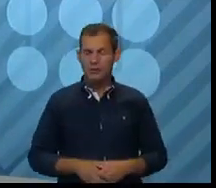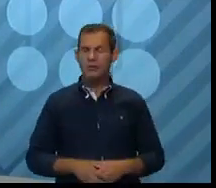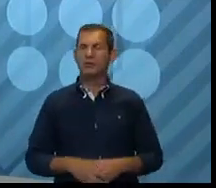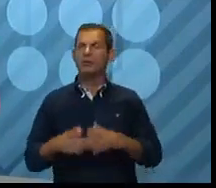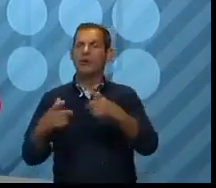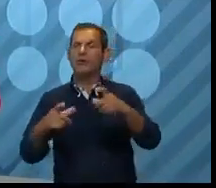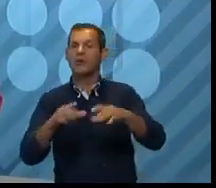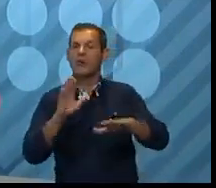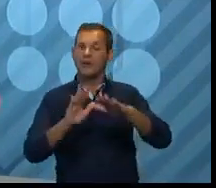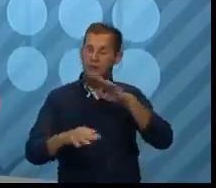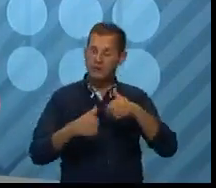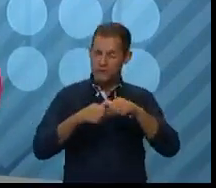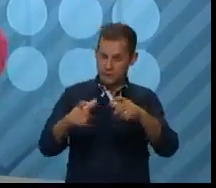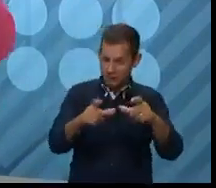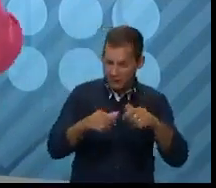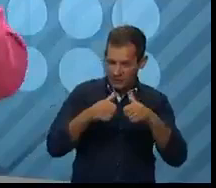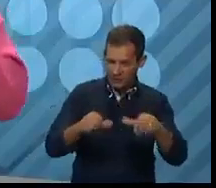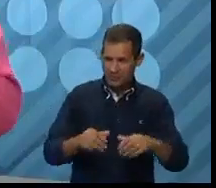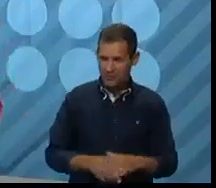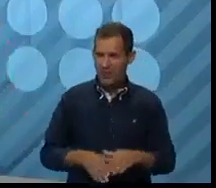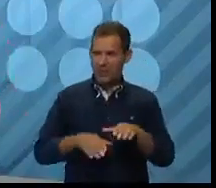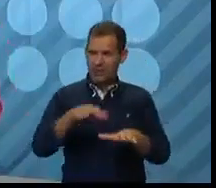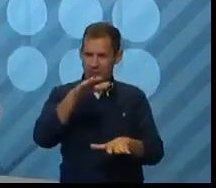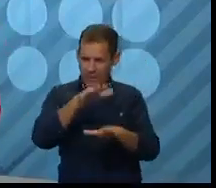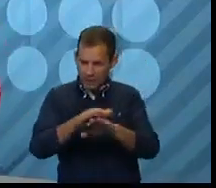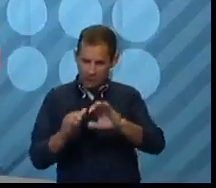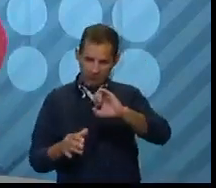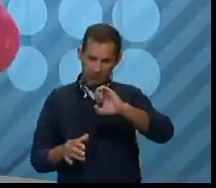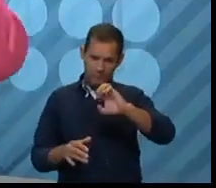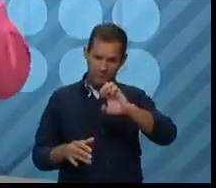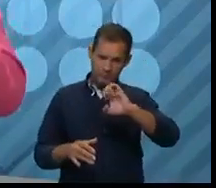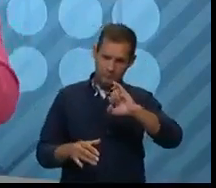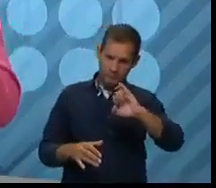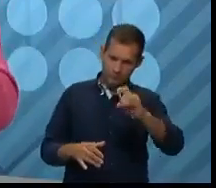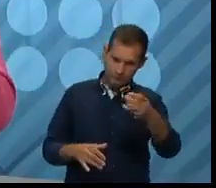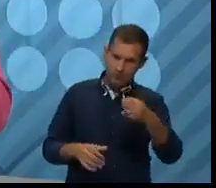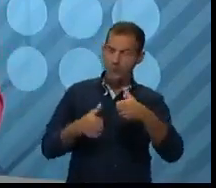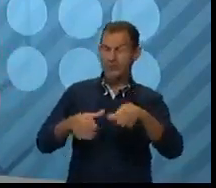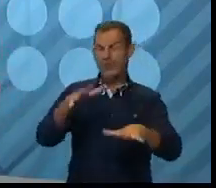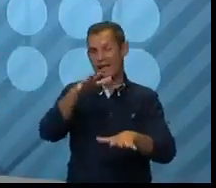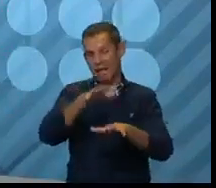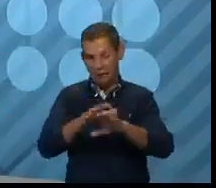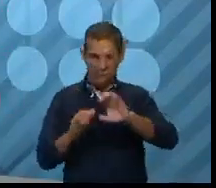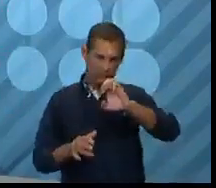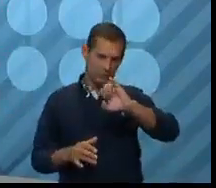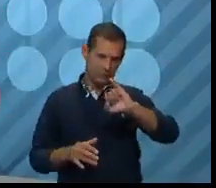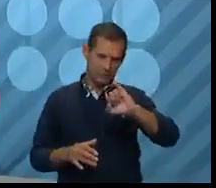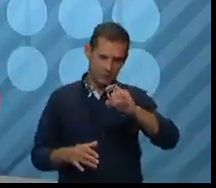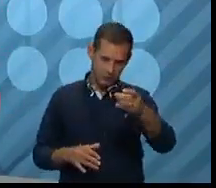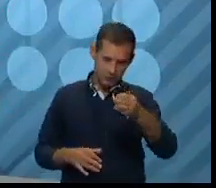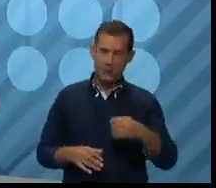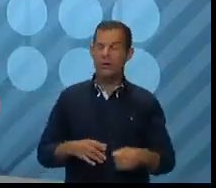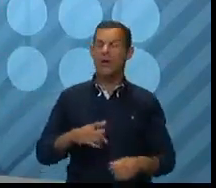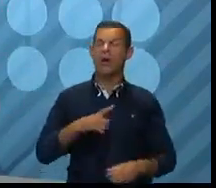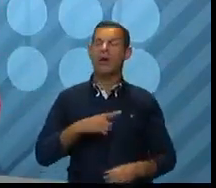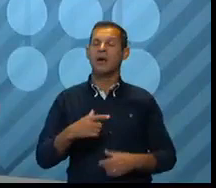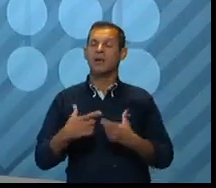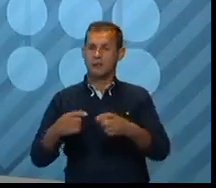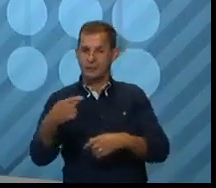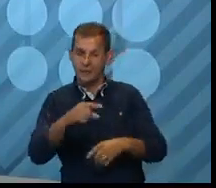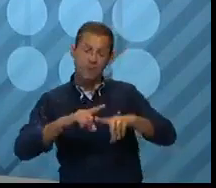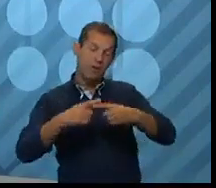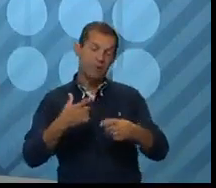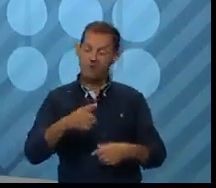área. Muitas vezes essa região ela está abaixo do eixo. Quando ela está abaixo do eixo, a área vai dar negativa. Mas isso não